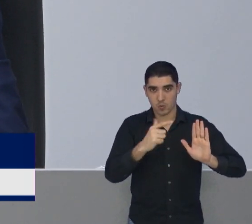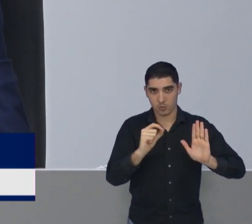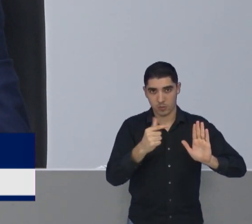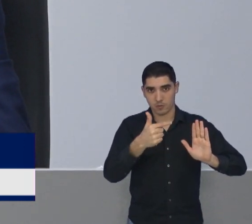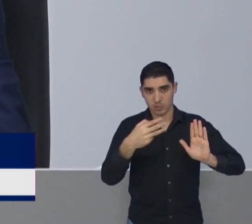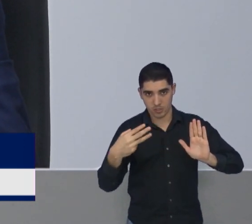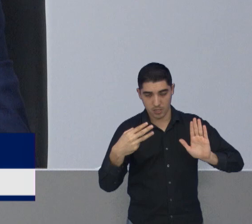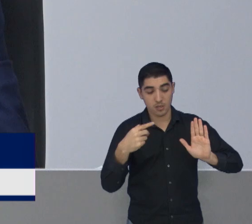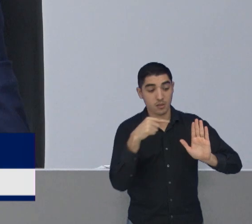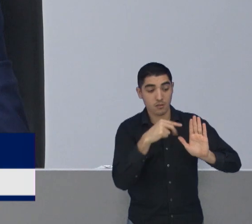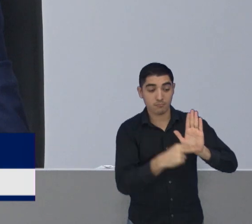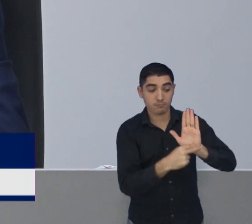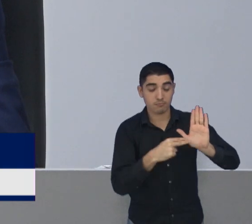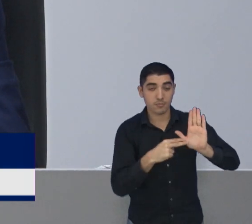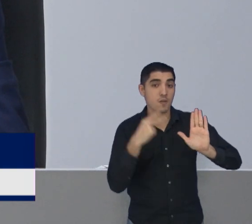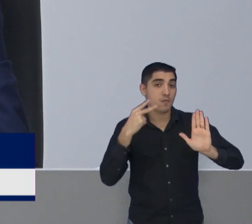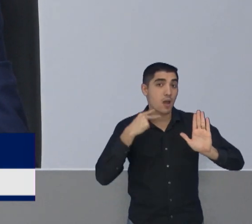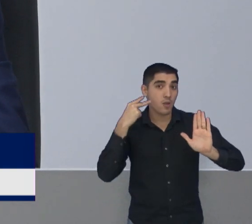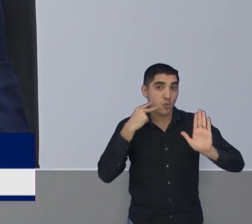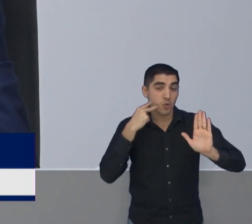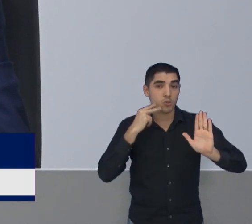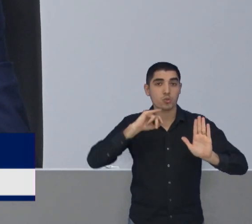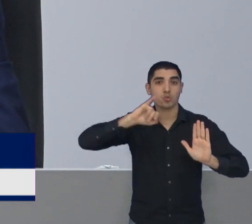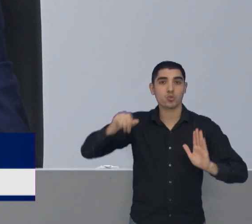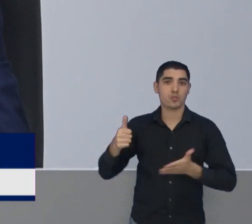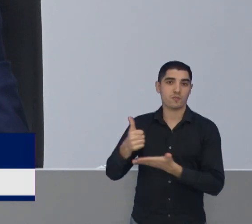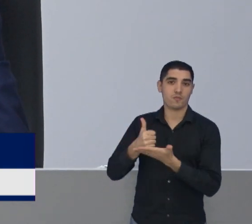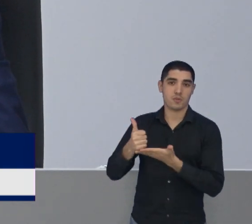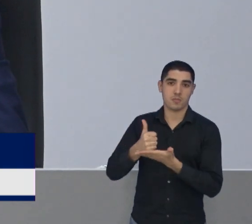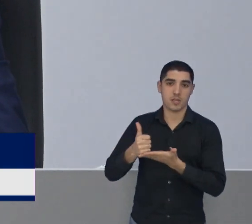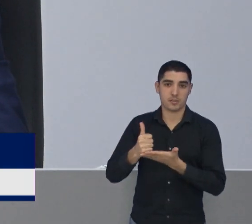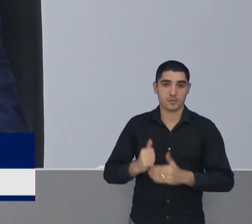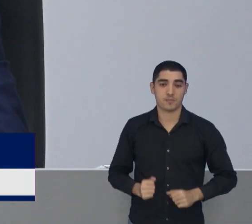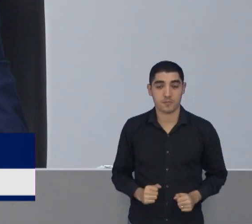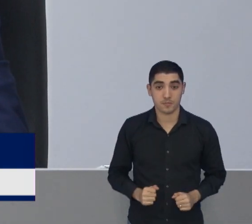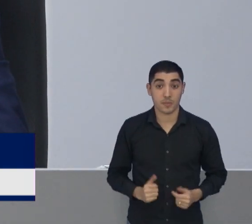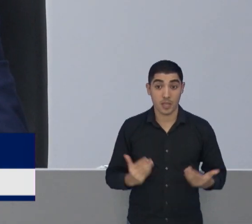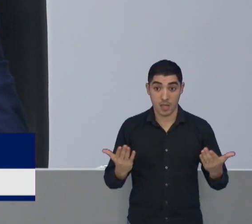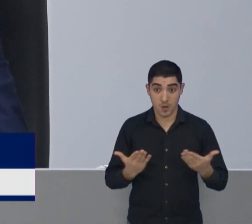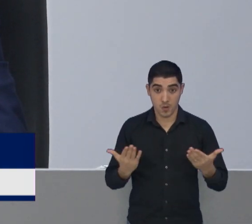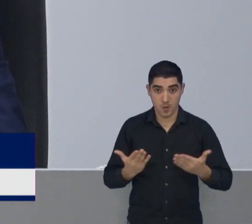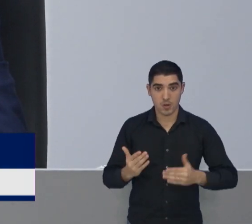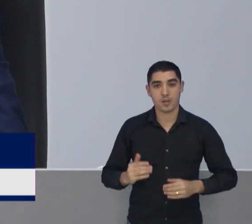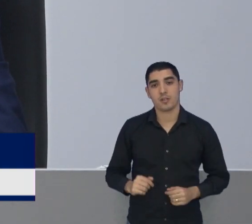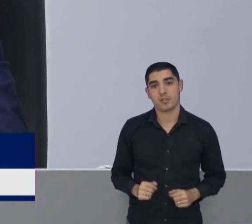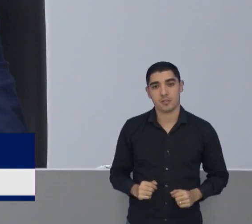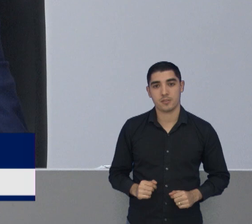505/2023, autoria do vereador Júnior da Farmácia. Em votação...